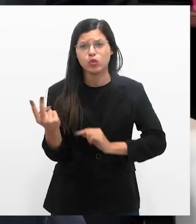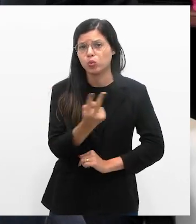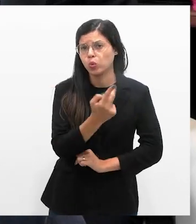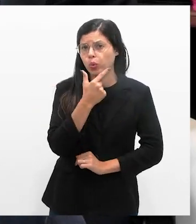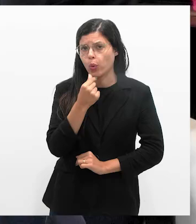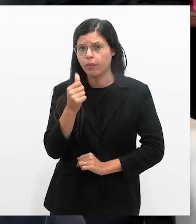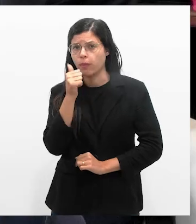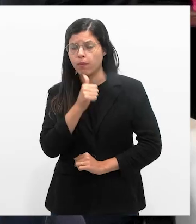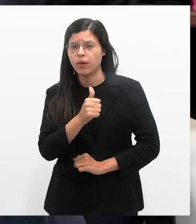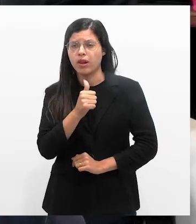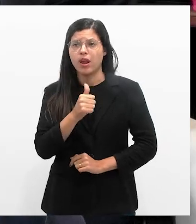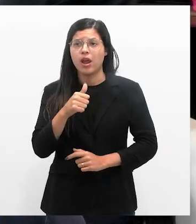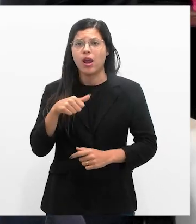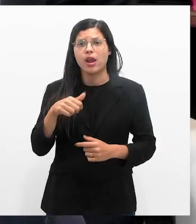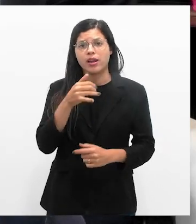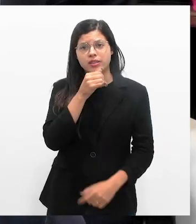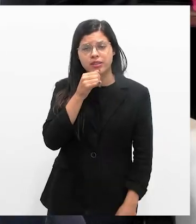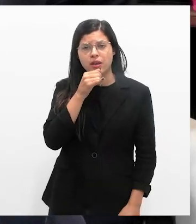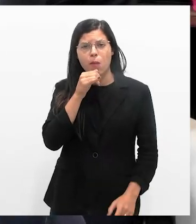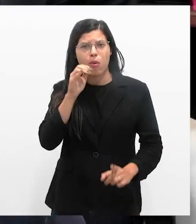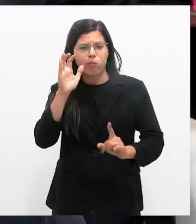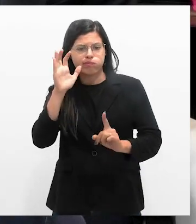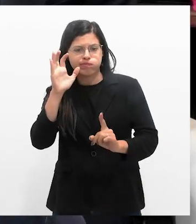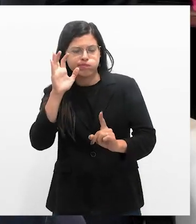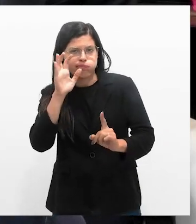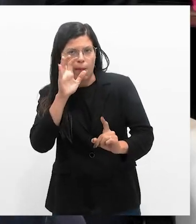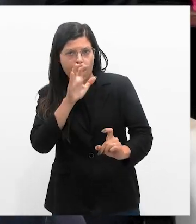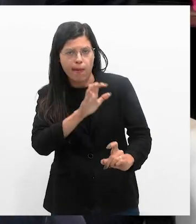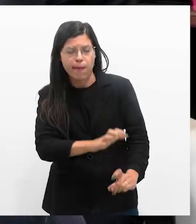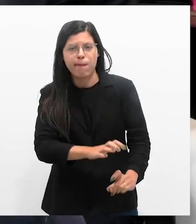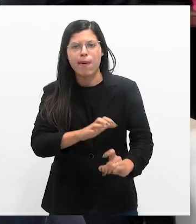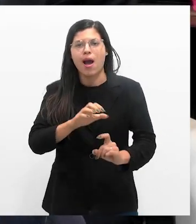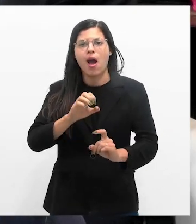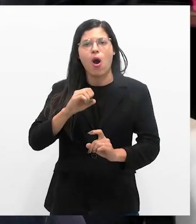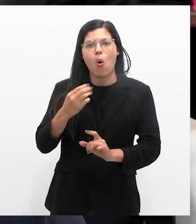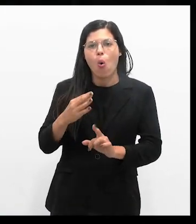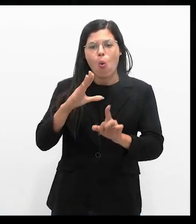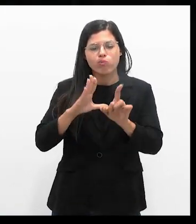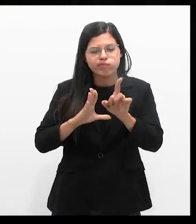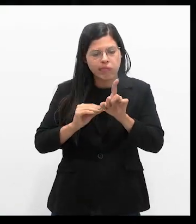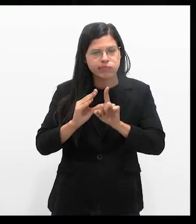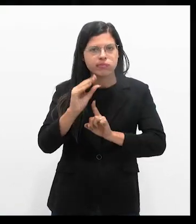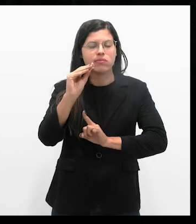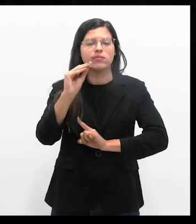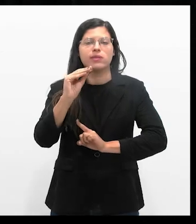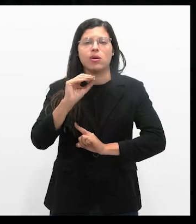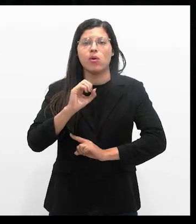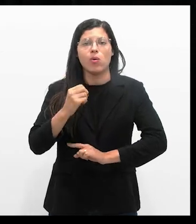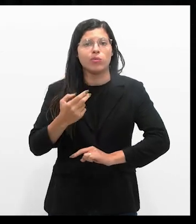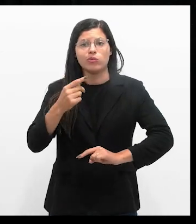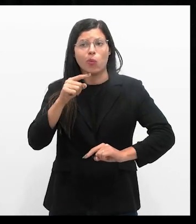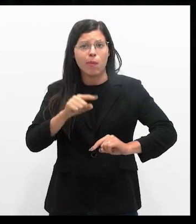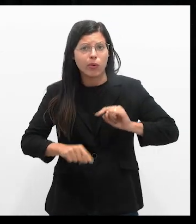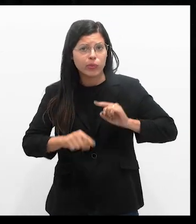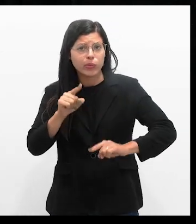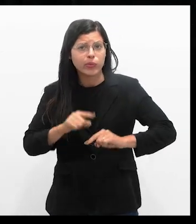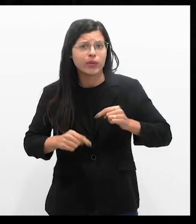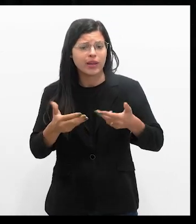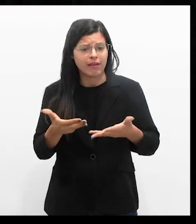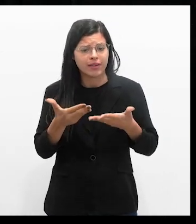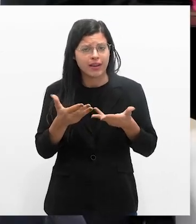várias questões, seja de assédio moral, assédio sexual, seja do produto que ela quer